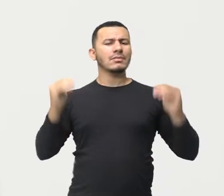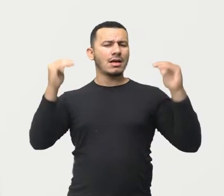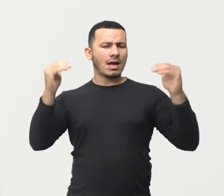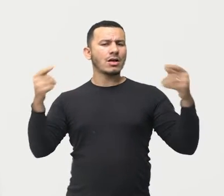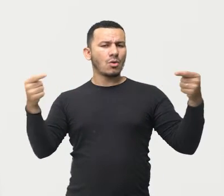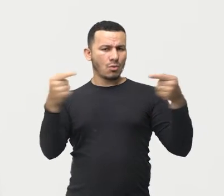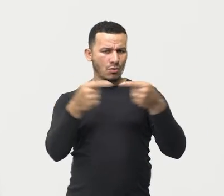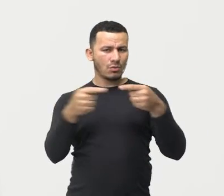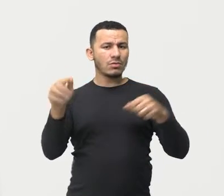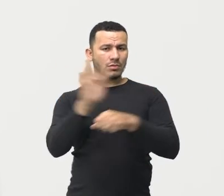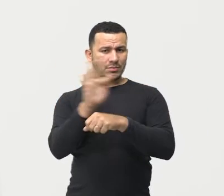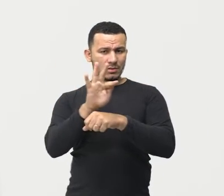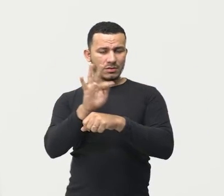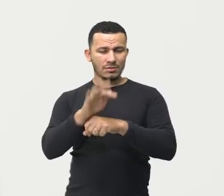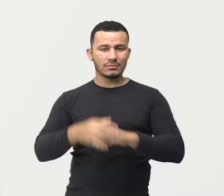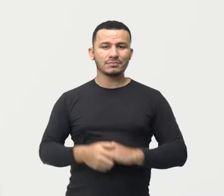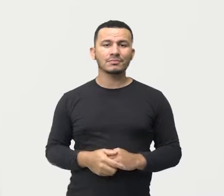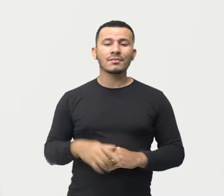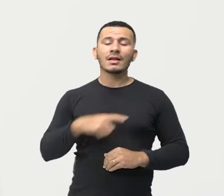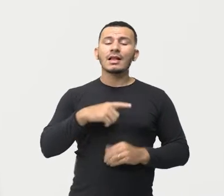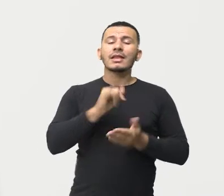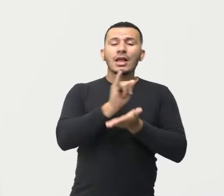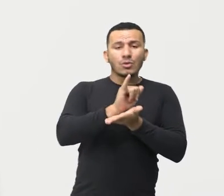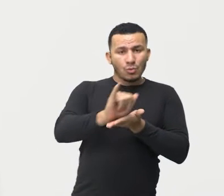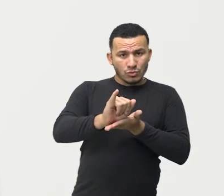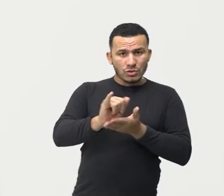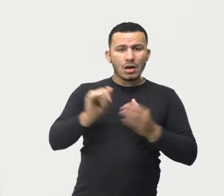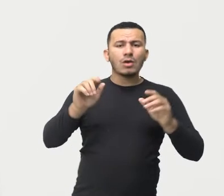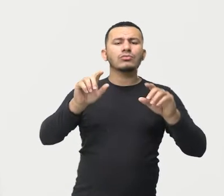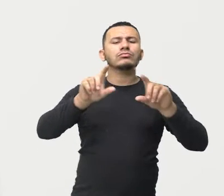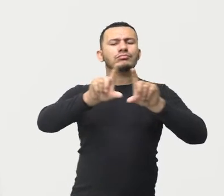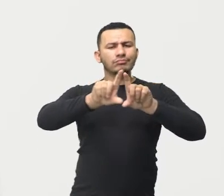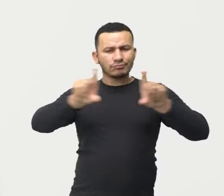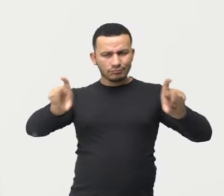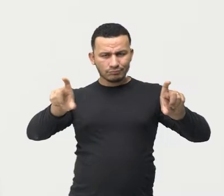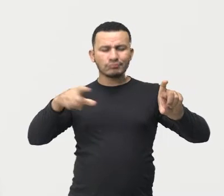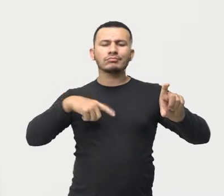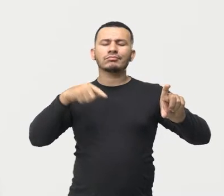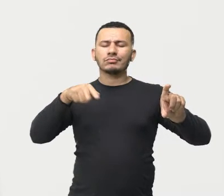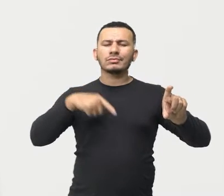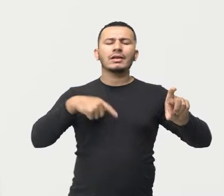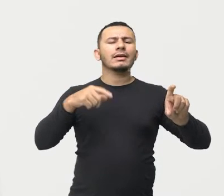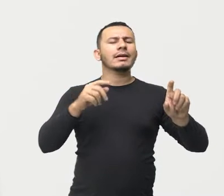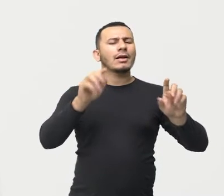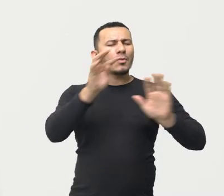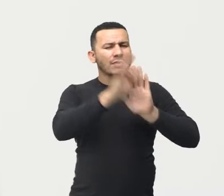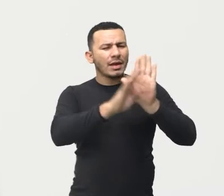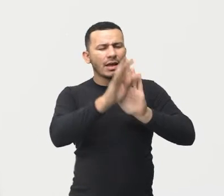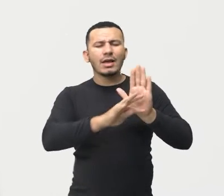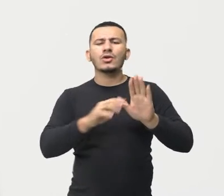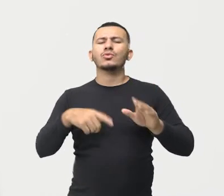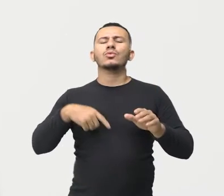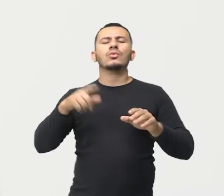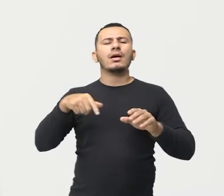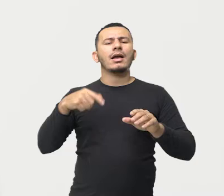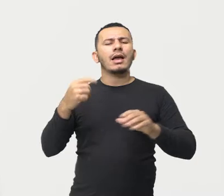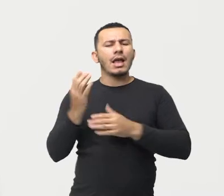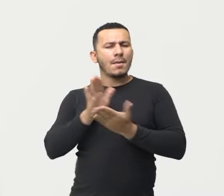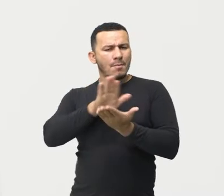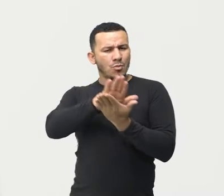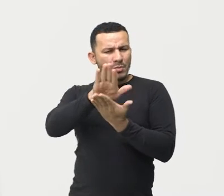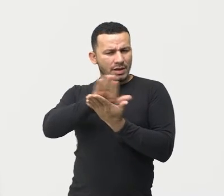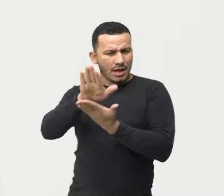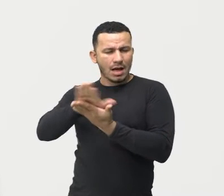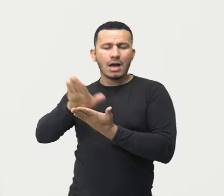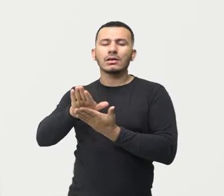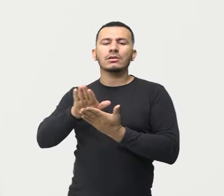adiante, introdução com menção à matéria, texto, reportagem, etc., publicada com o objetivo